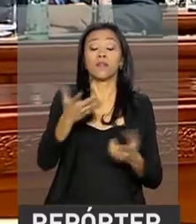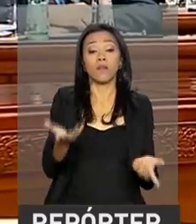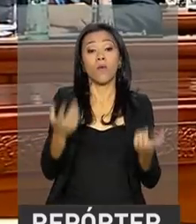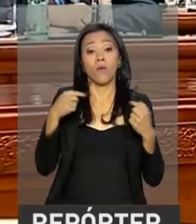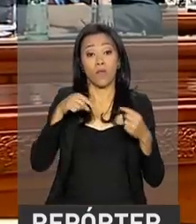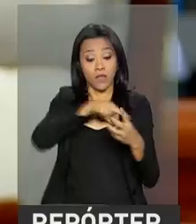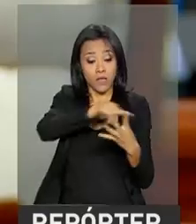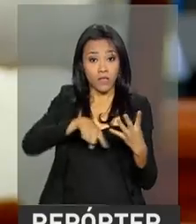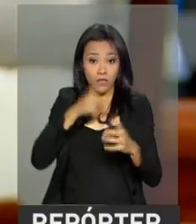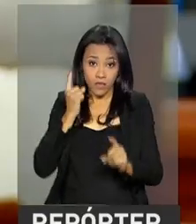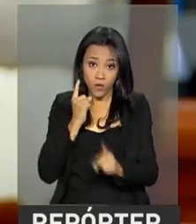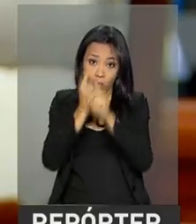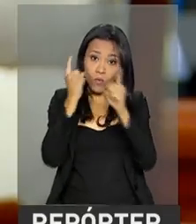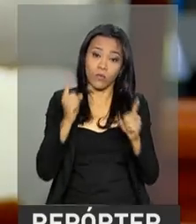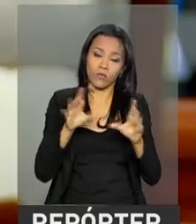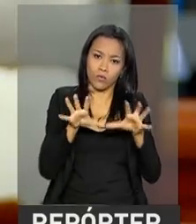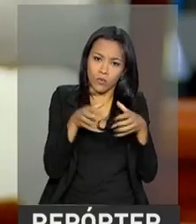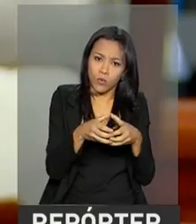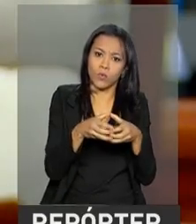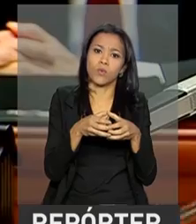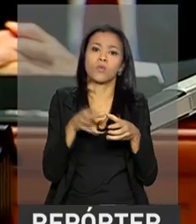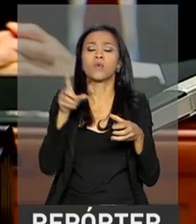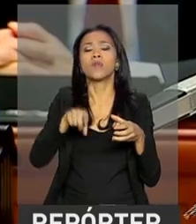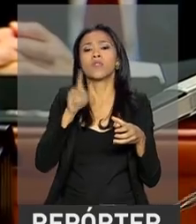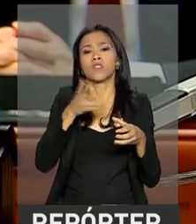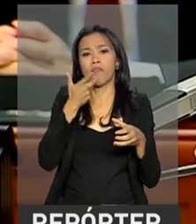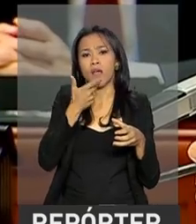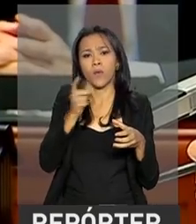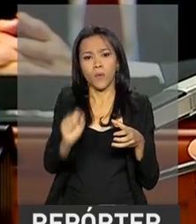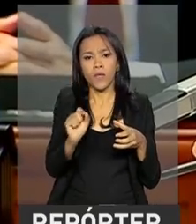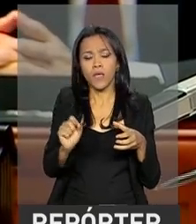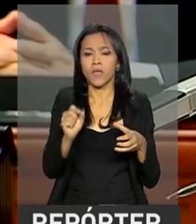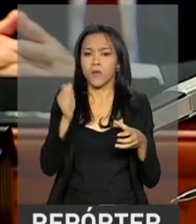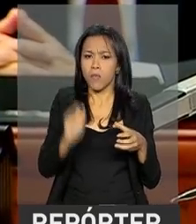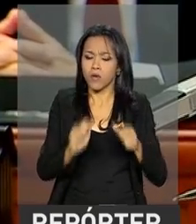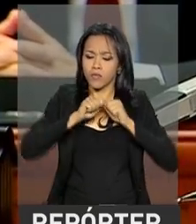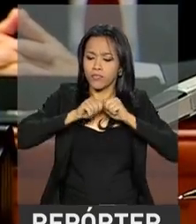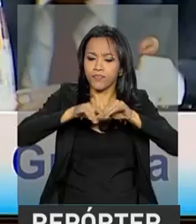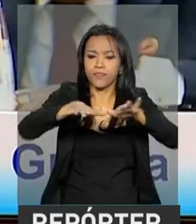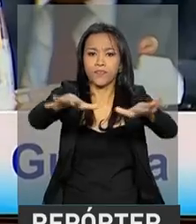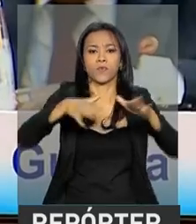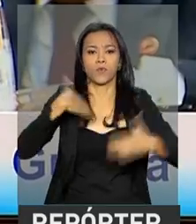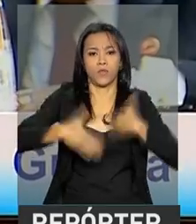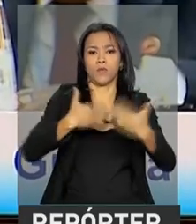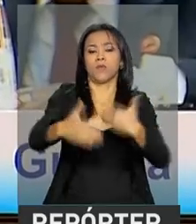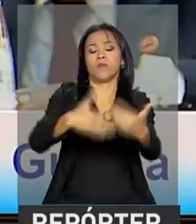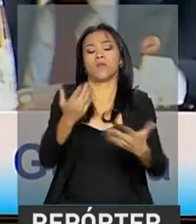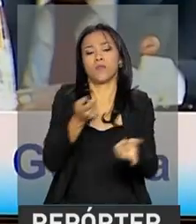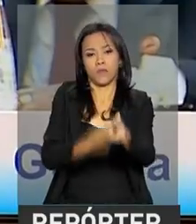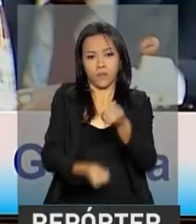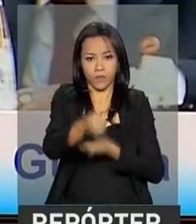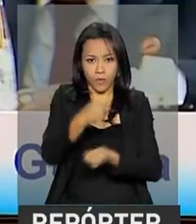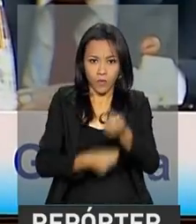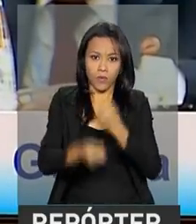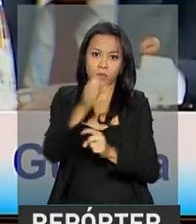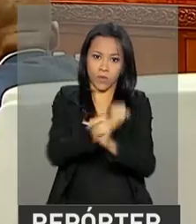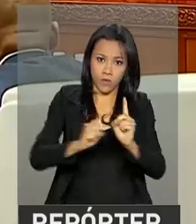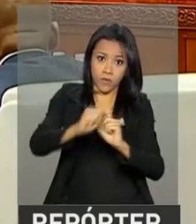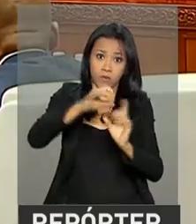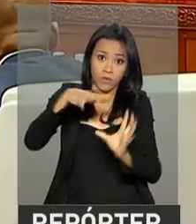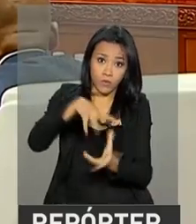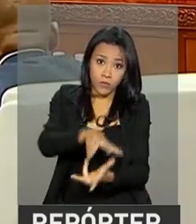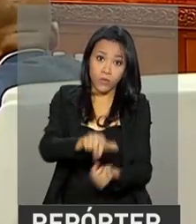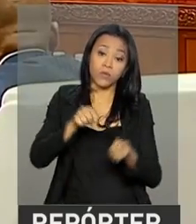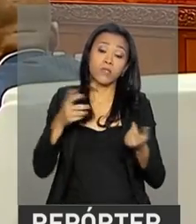Michel Temer, reafirmaram o compromisso com instrumentos que possam disseminar o desenvolvimento econômico e social no mundo,